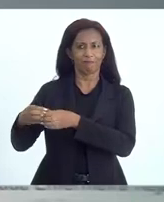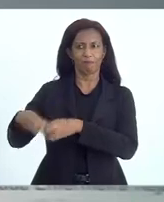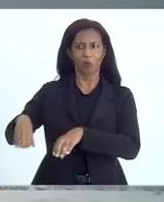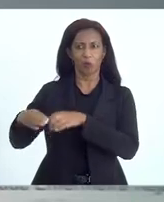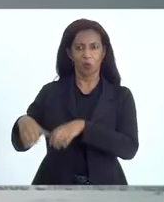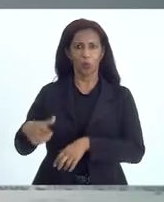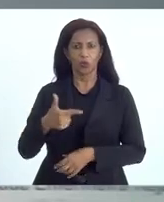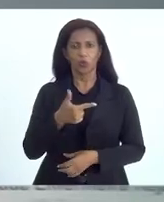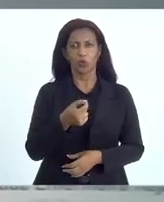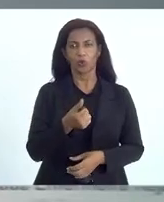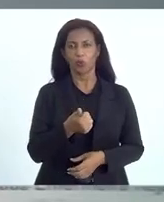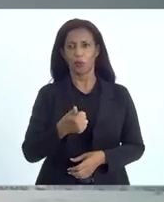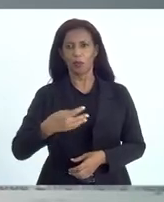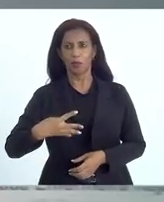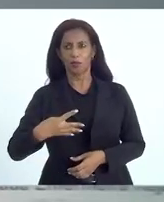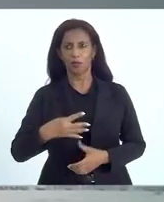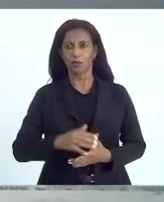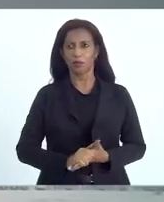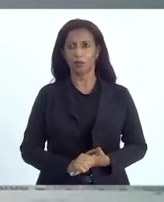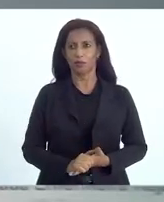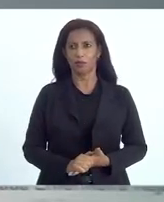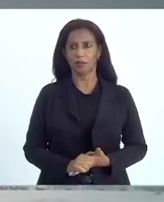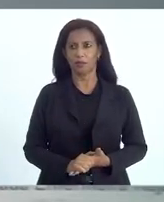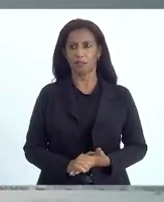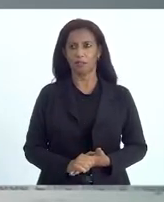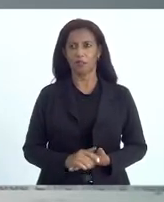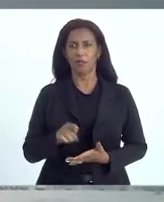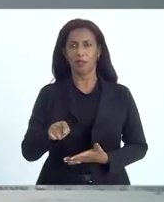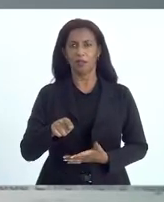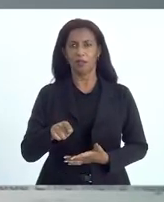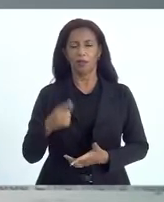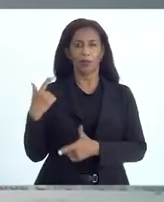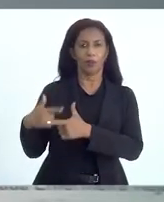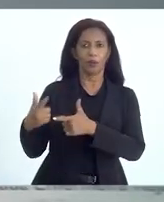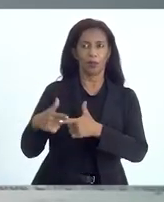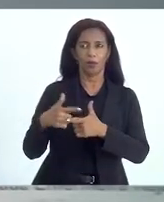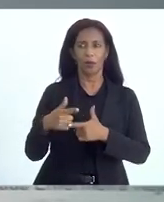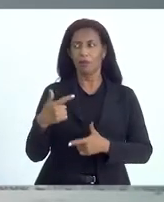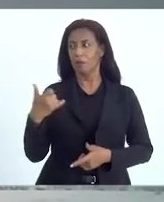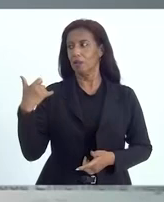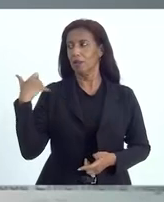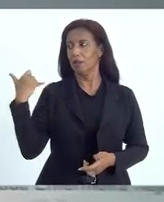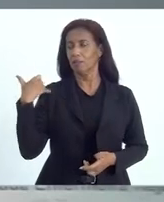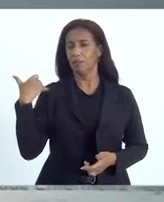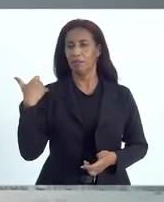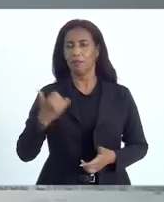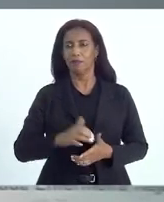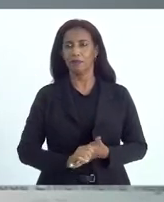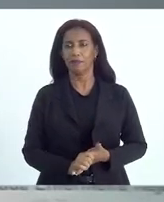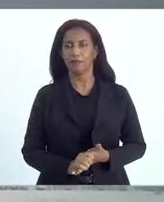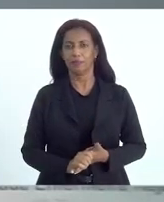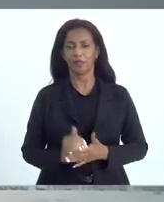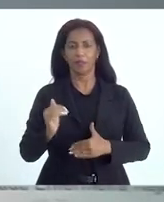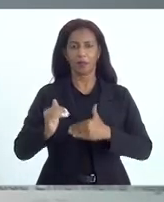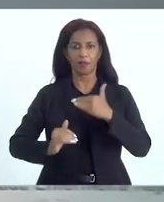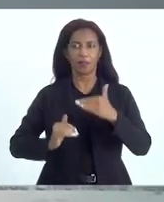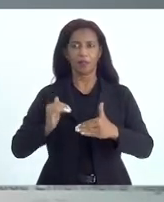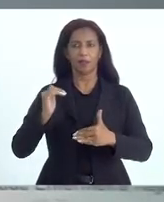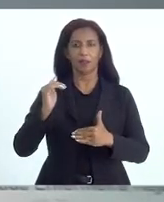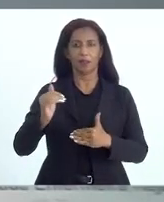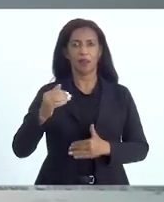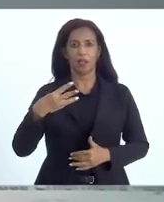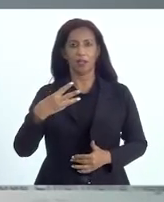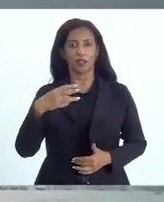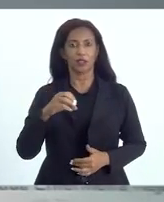de 2014 Onde é que estão o embroli tá a idade dessas pessoas que ultrapassaram